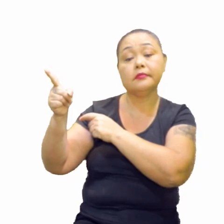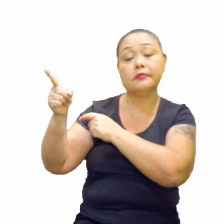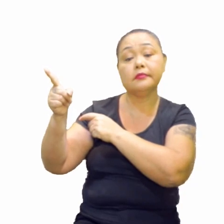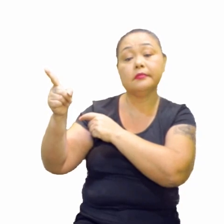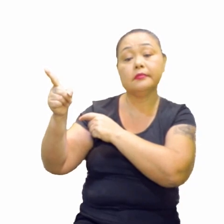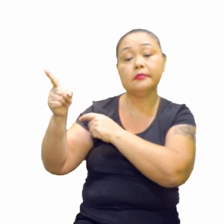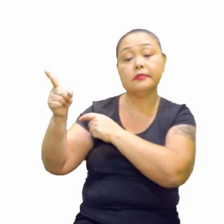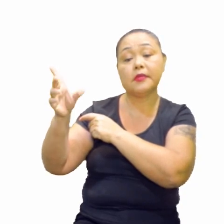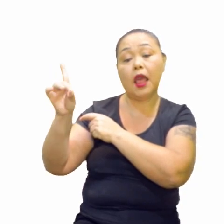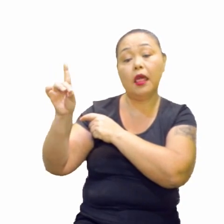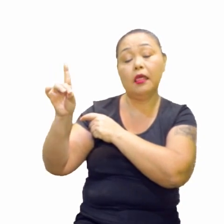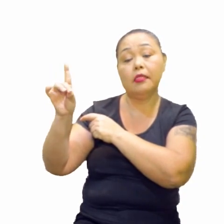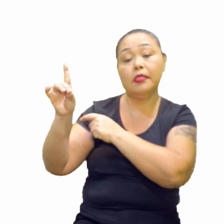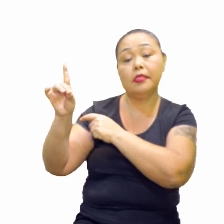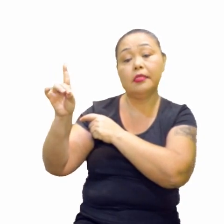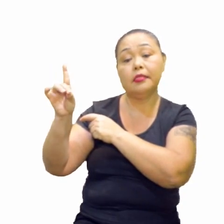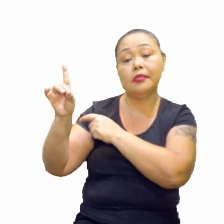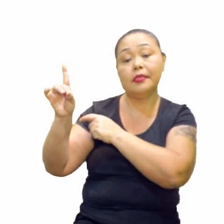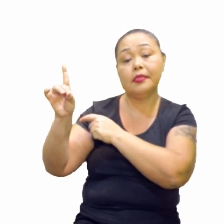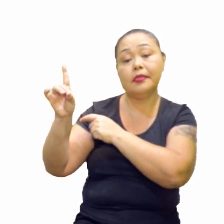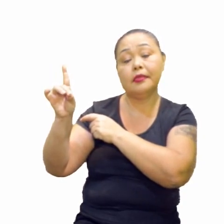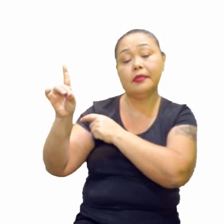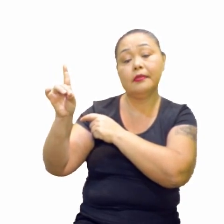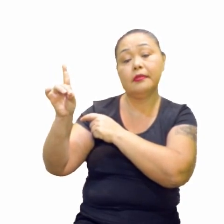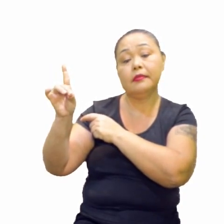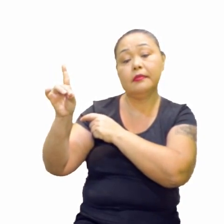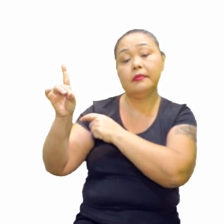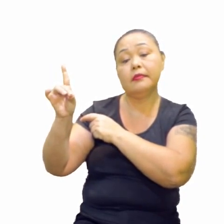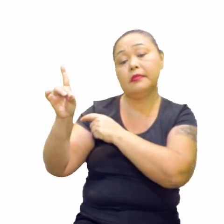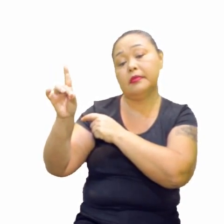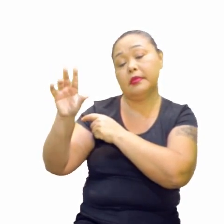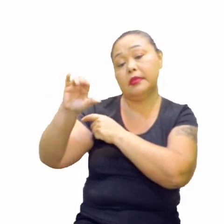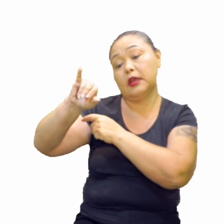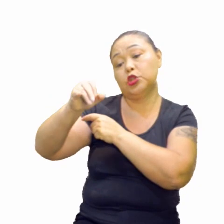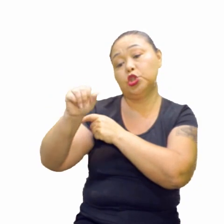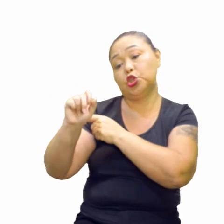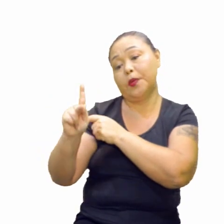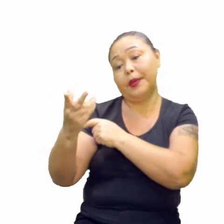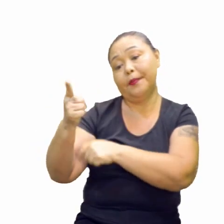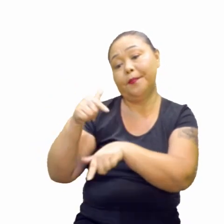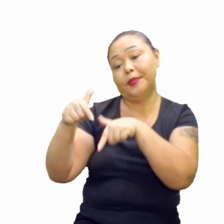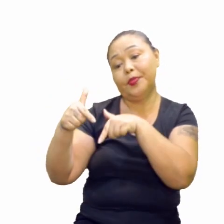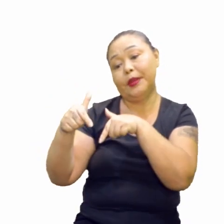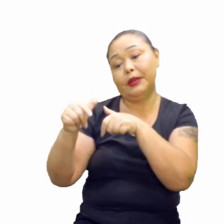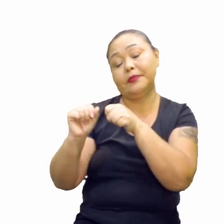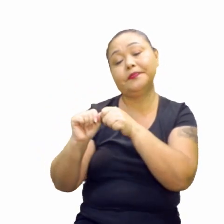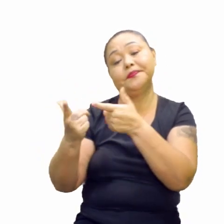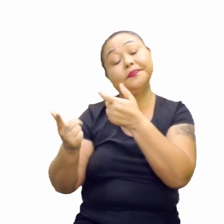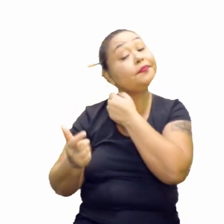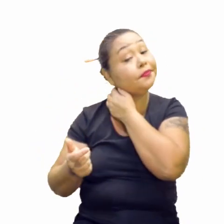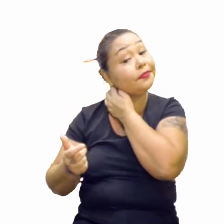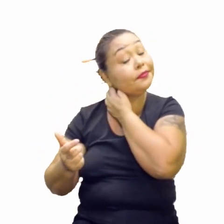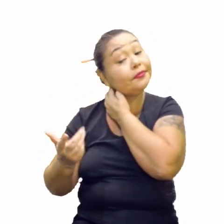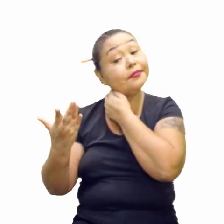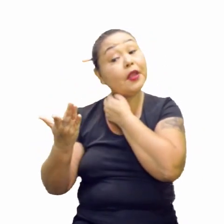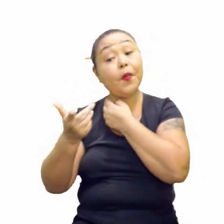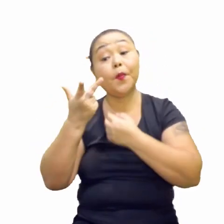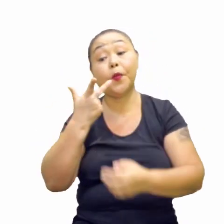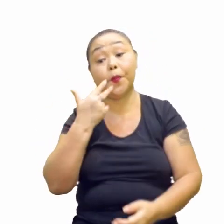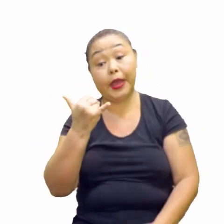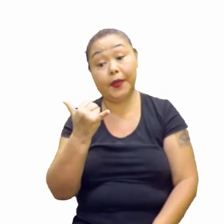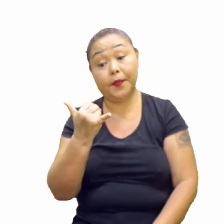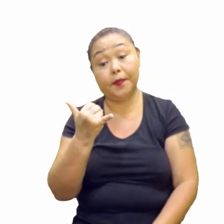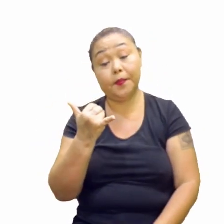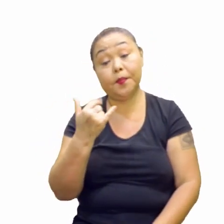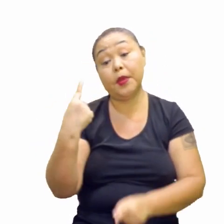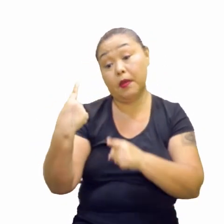give my dad a job. Ou seja, por que